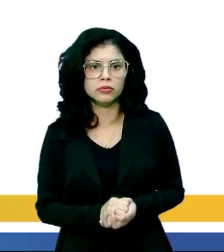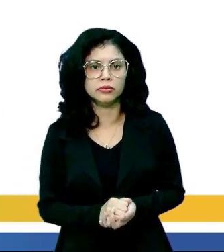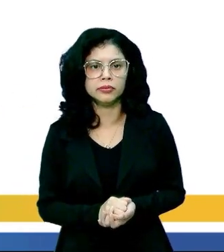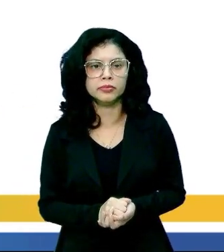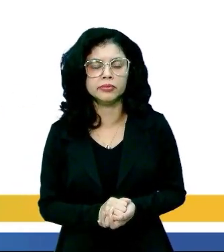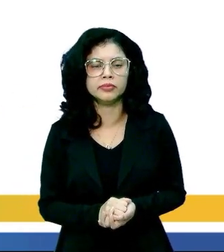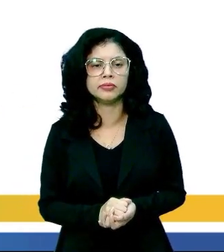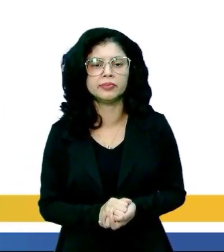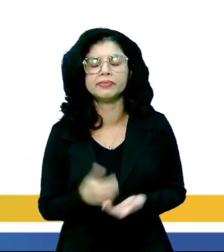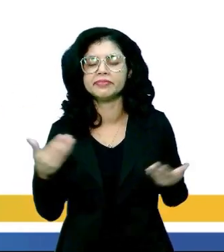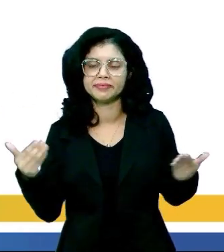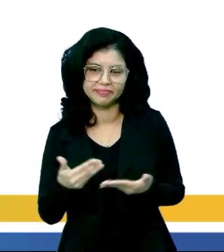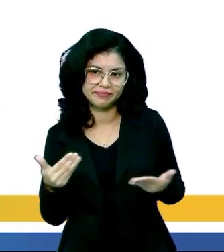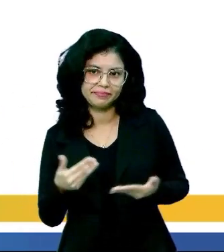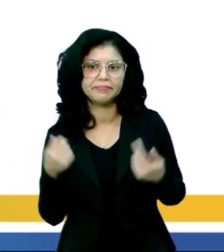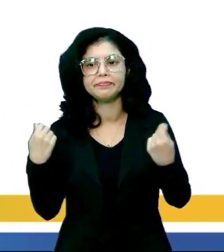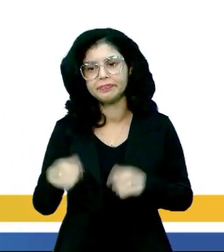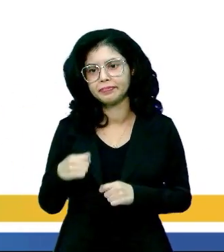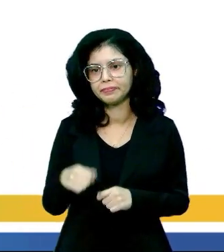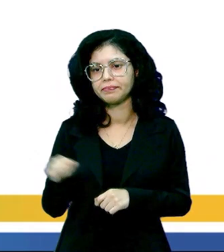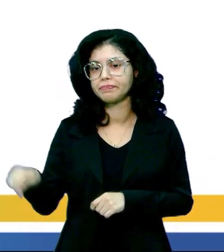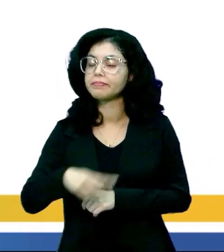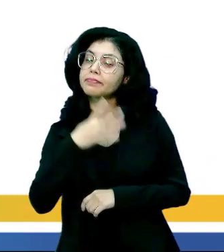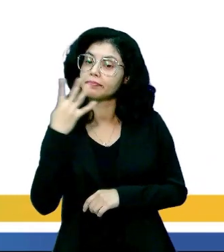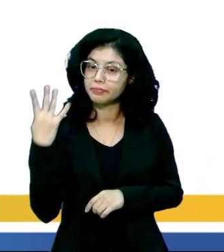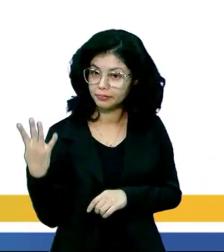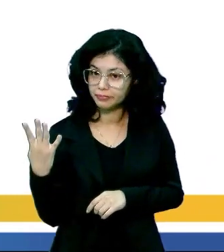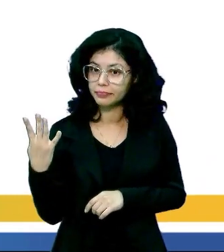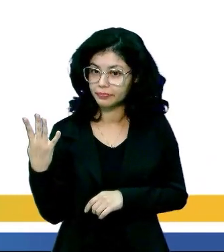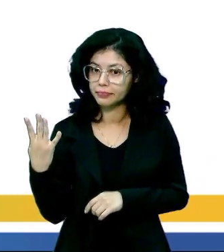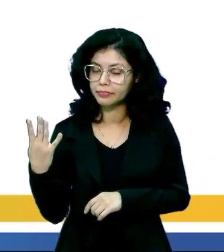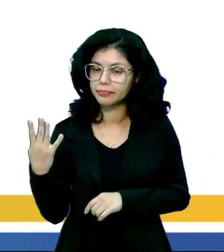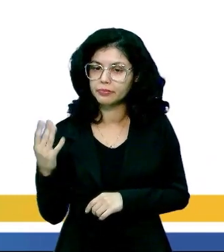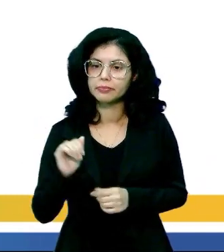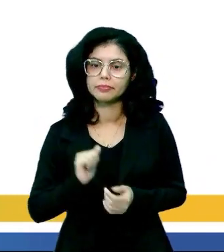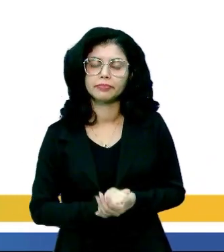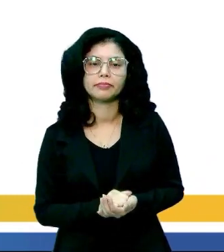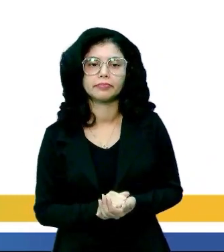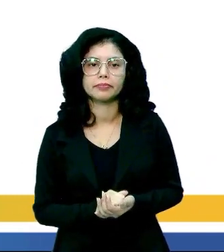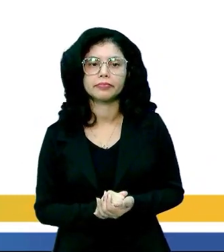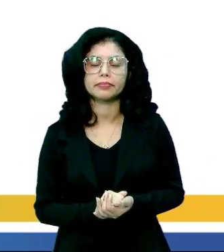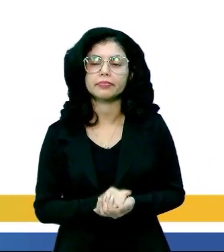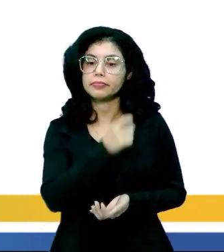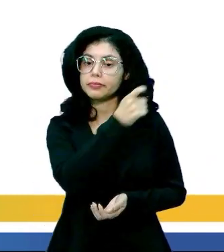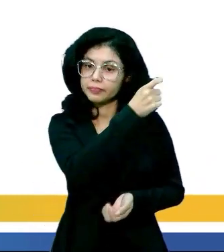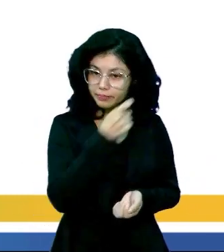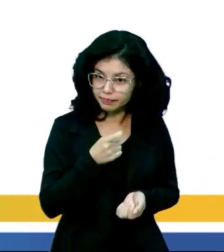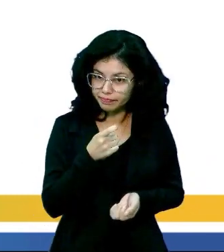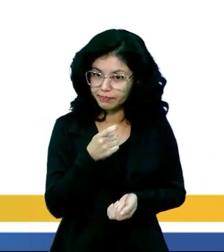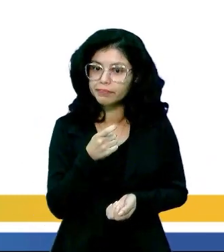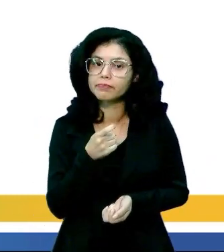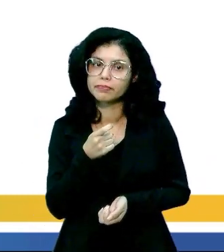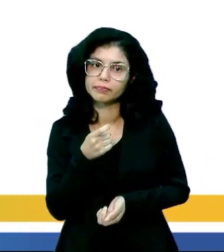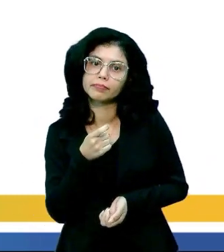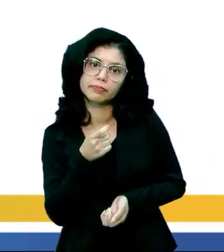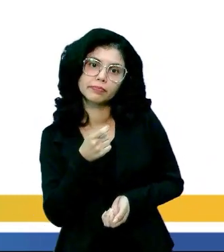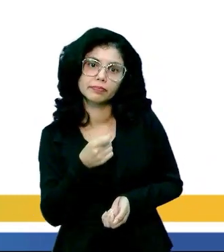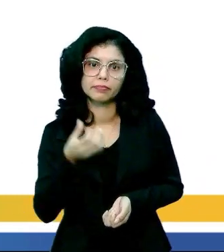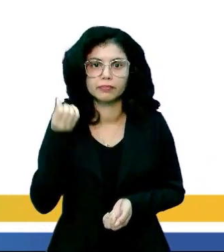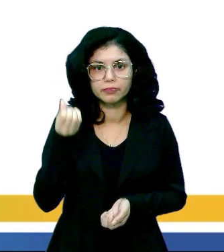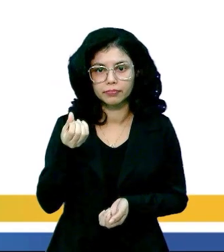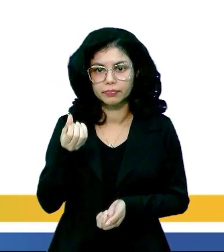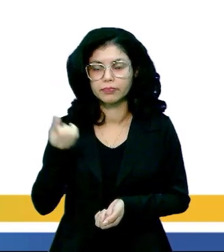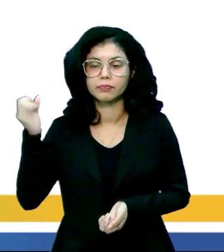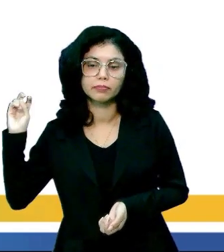semana. Só que agora eu vou precisar da quantidade de funcionários. Com 6 horas,